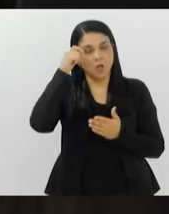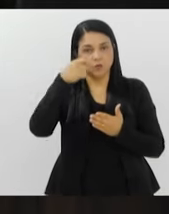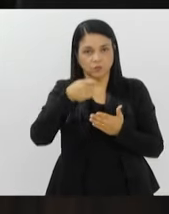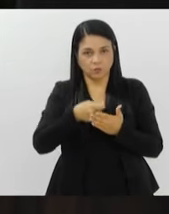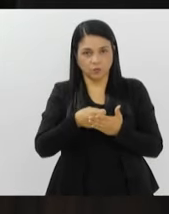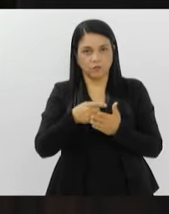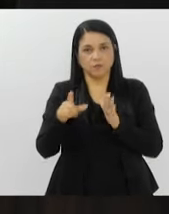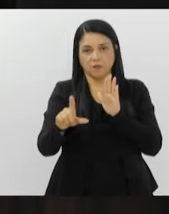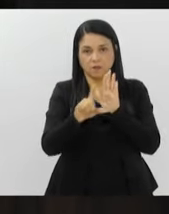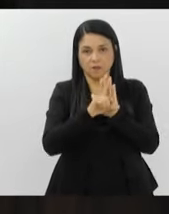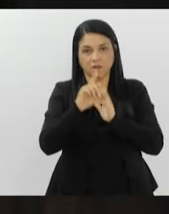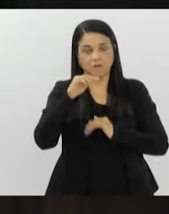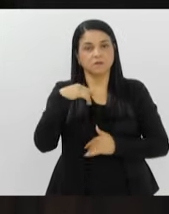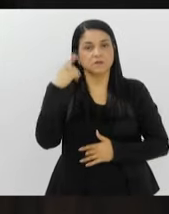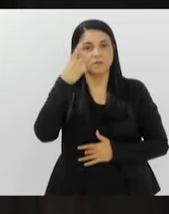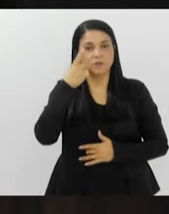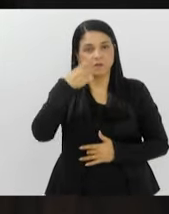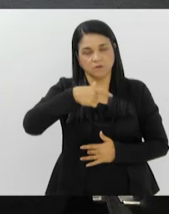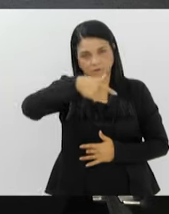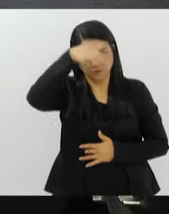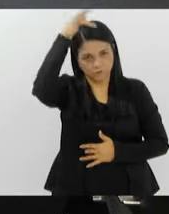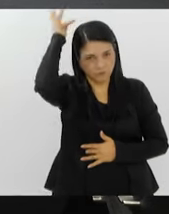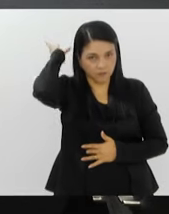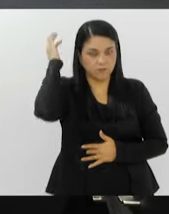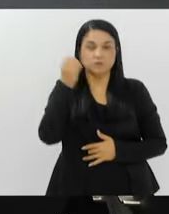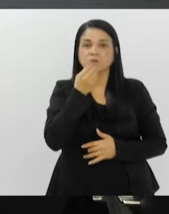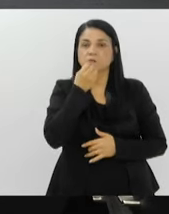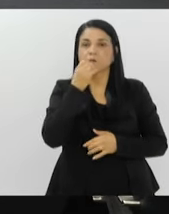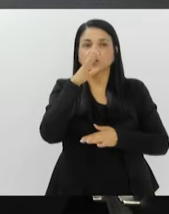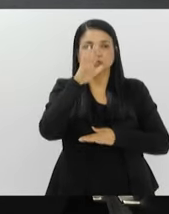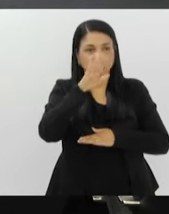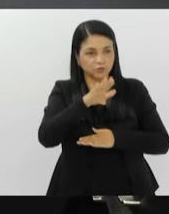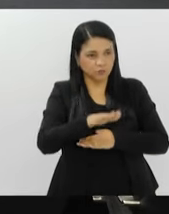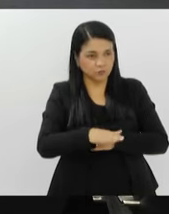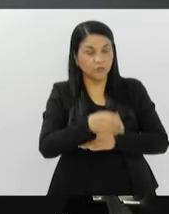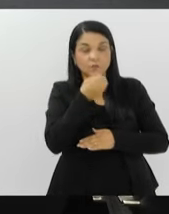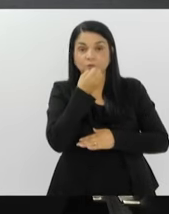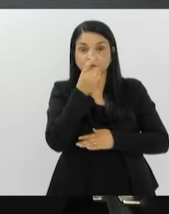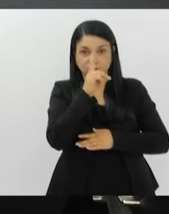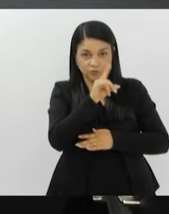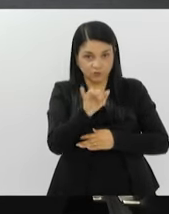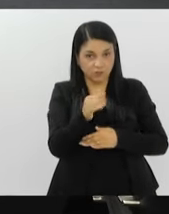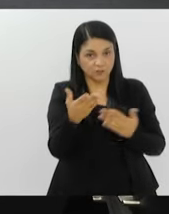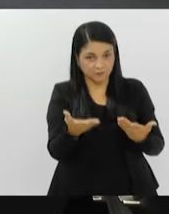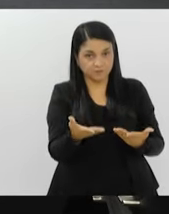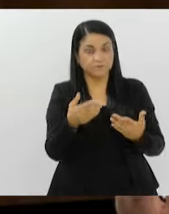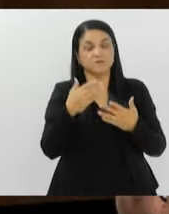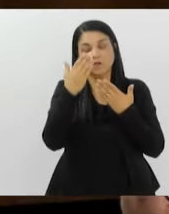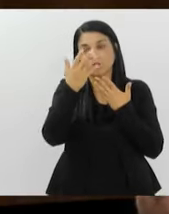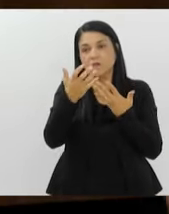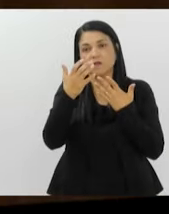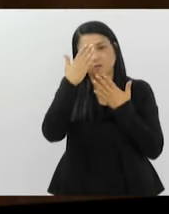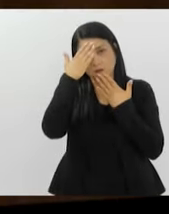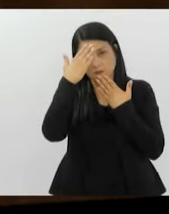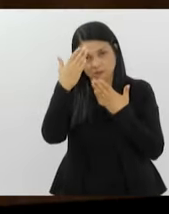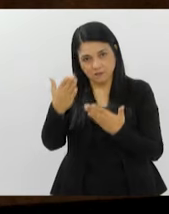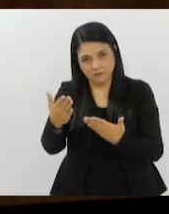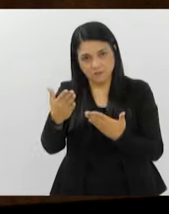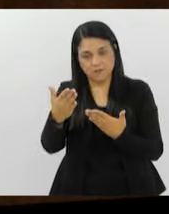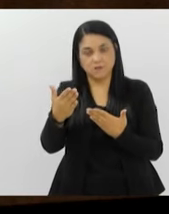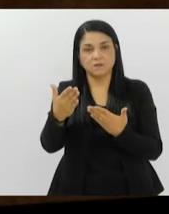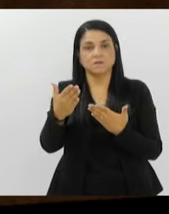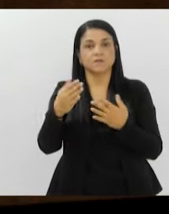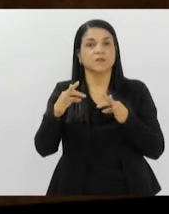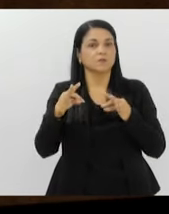pachec Presidente AJ bom dia bom dia deputados deputadas apenas agradecer aos demais